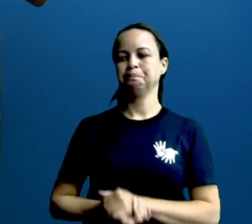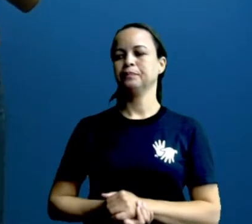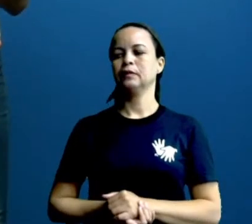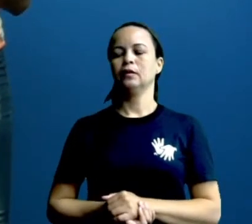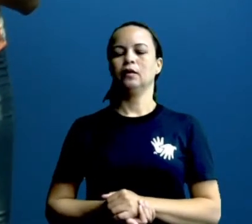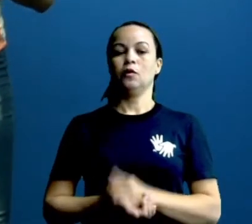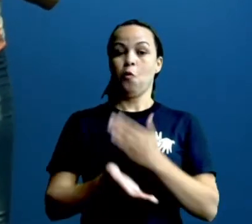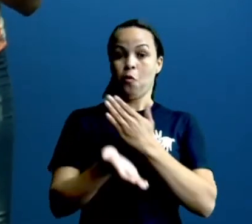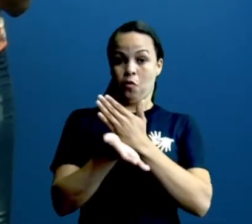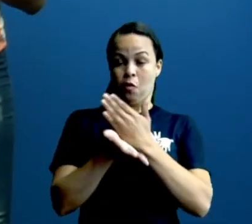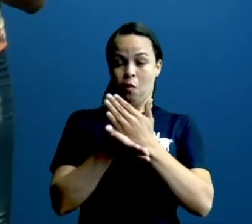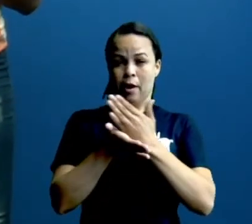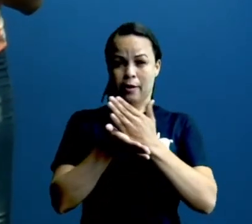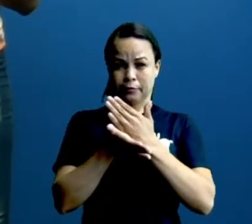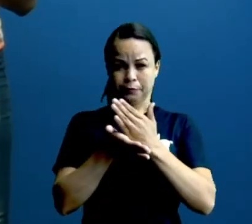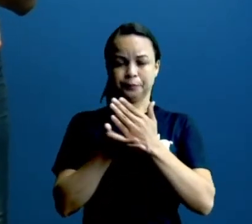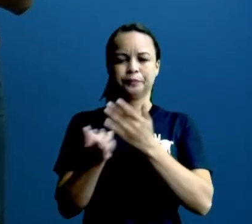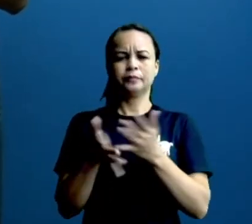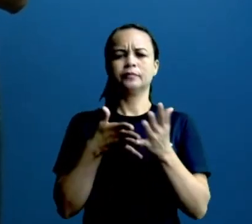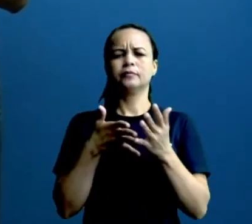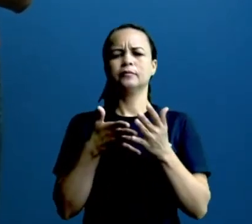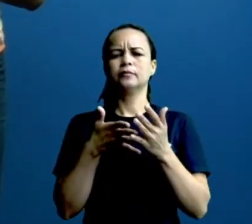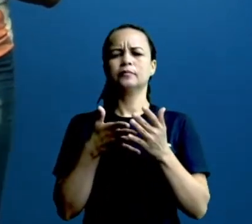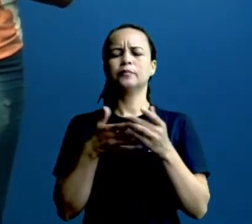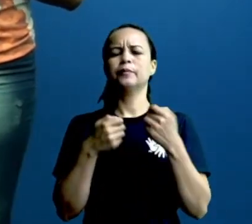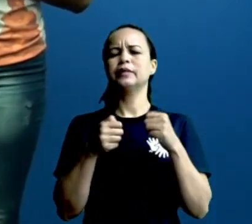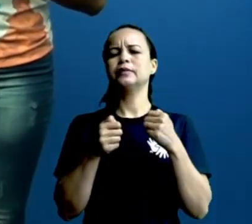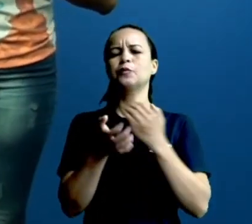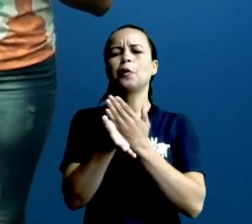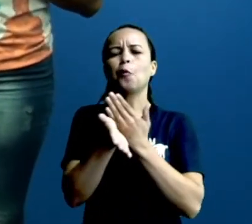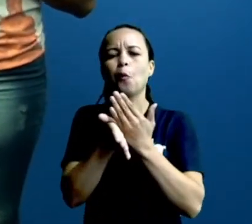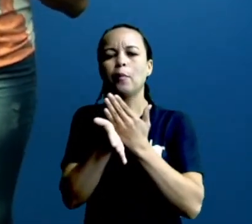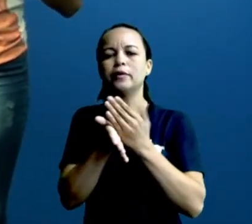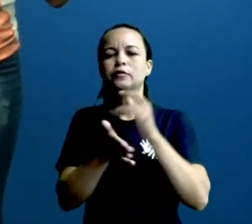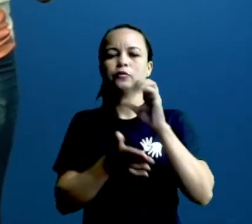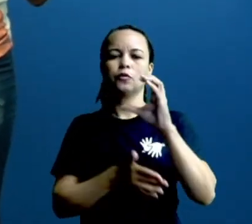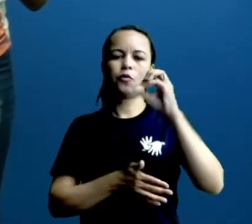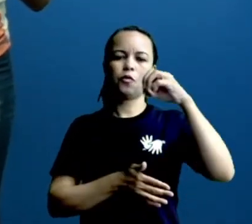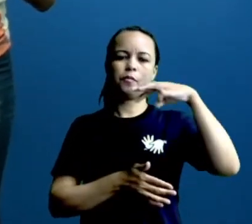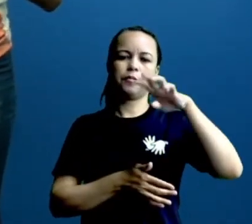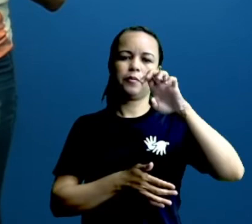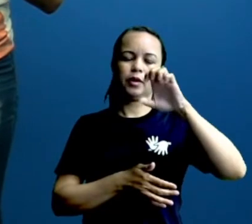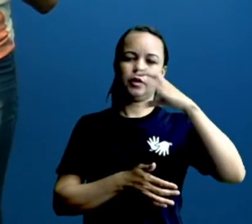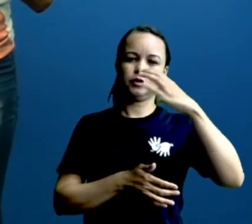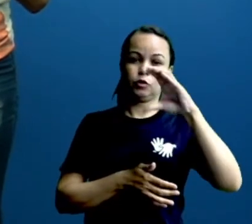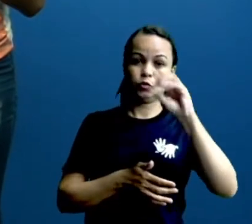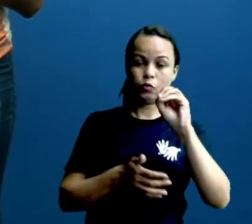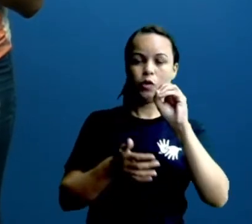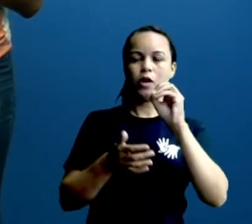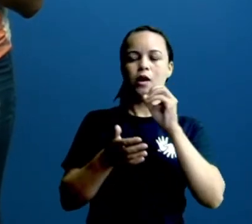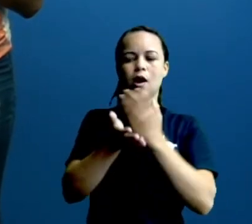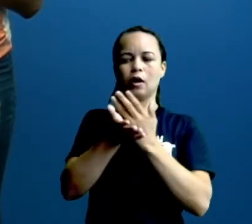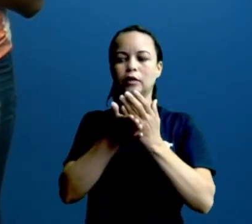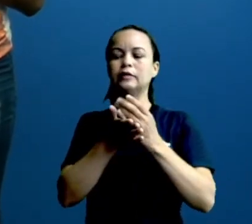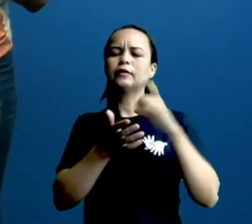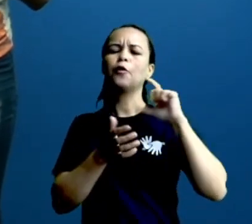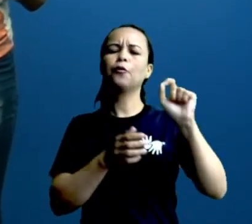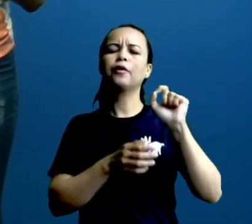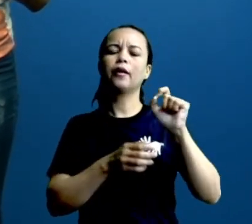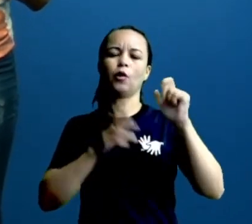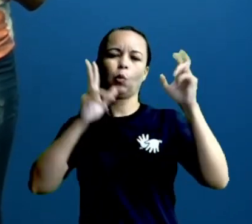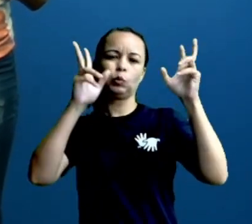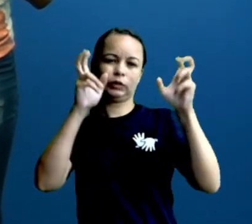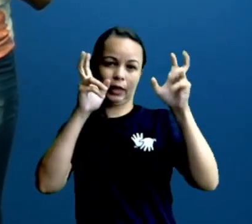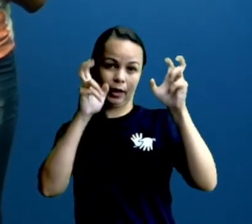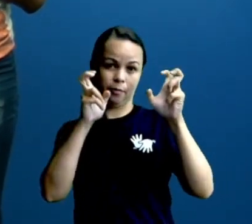Bom, começo. O que é necessário para ter um começo? Gente, no começo é o tema, então nós temos o tema no começo,